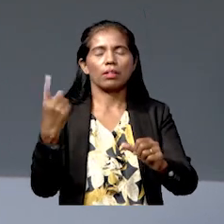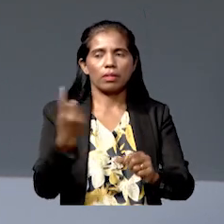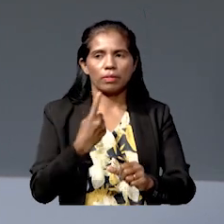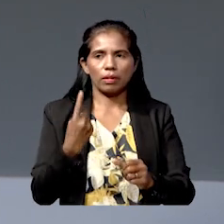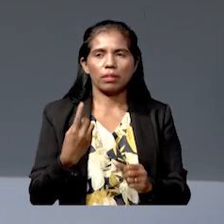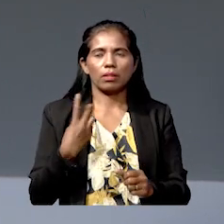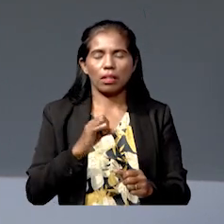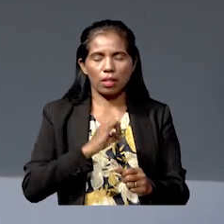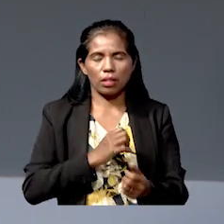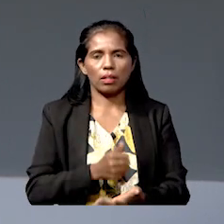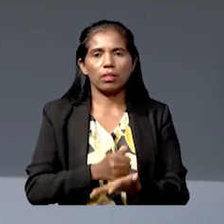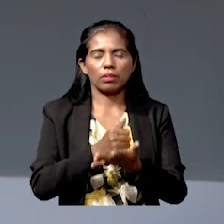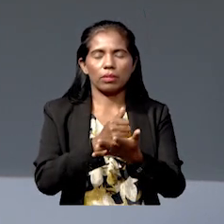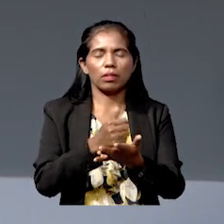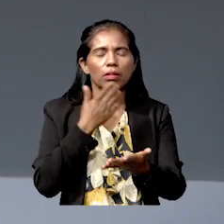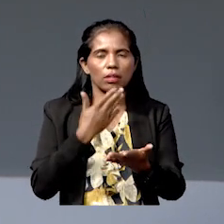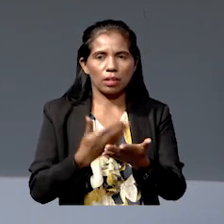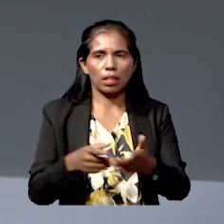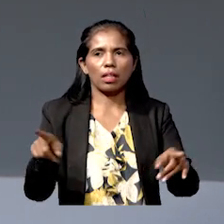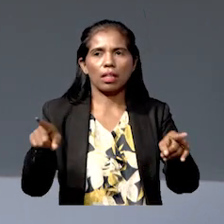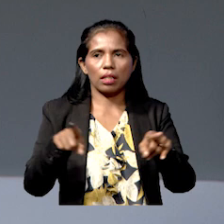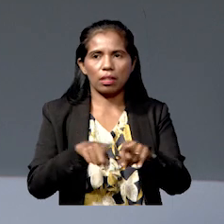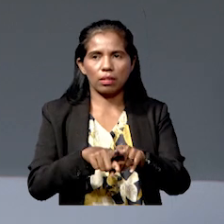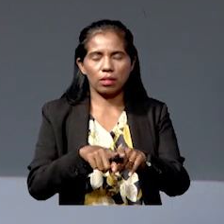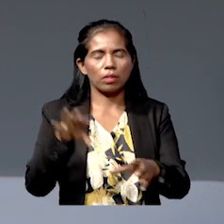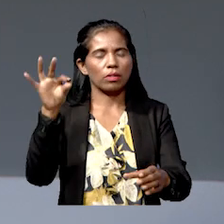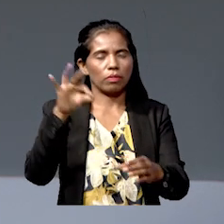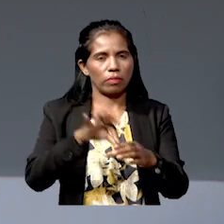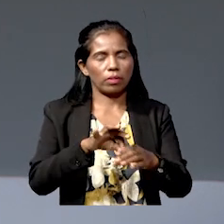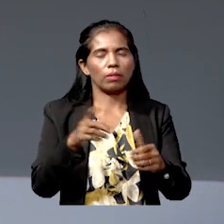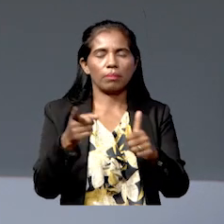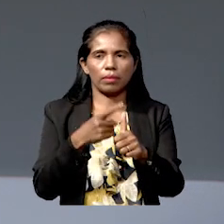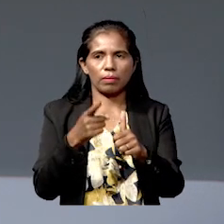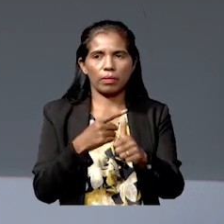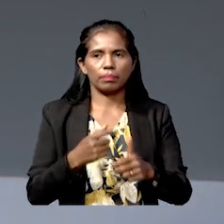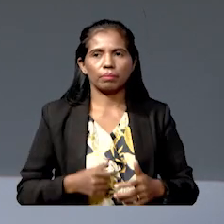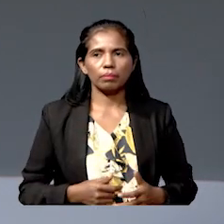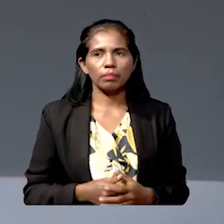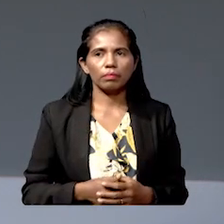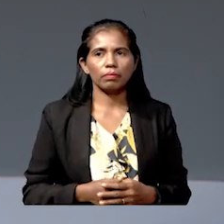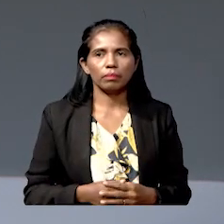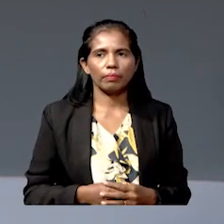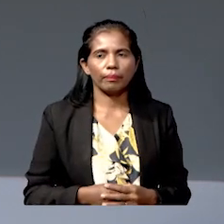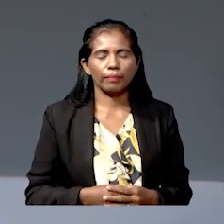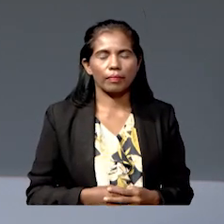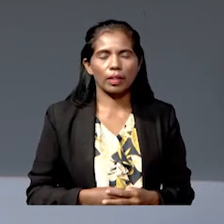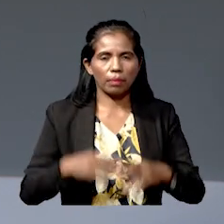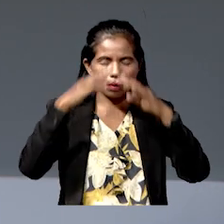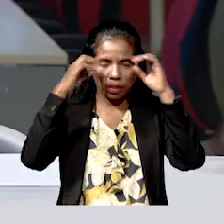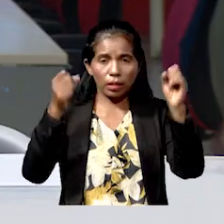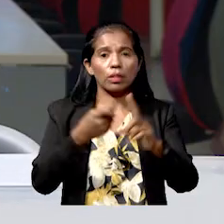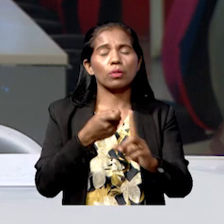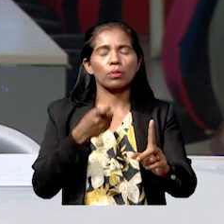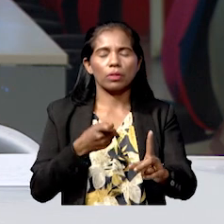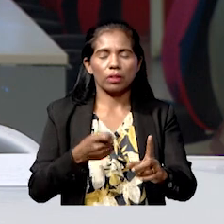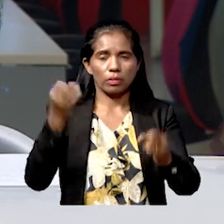há um atendimento de equilíbrio comparado à eleição primeira volta, diria. Dia presidente, Rússia, informação sendo bem